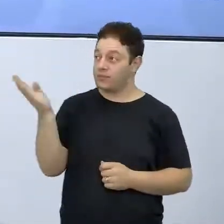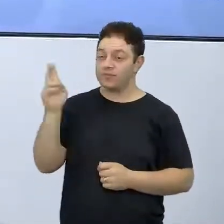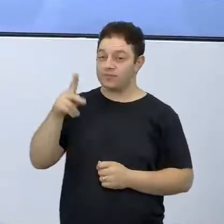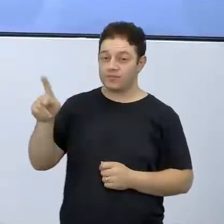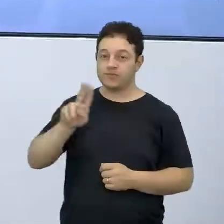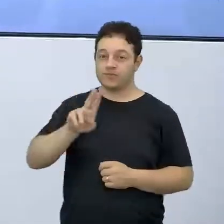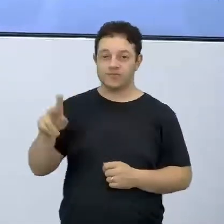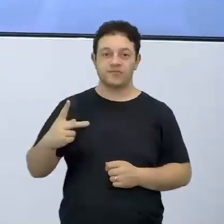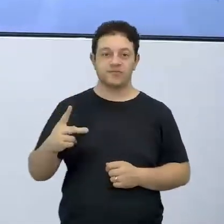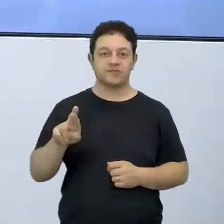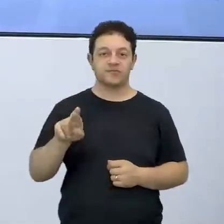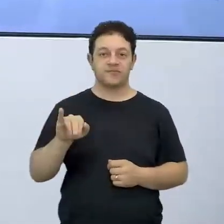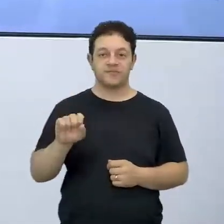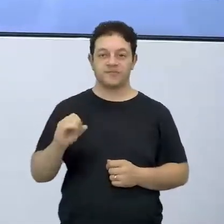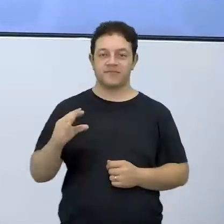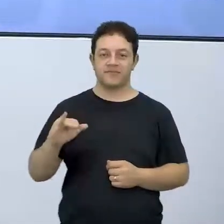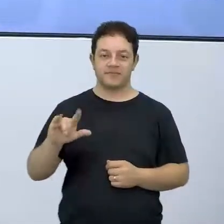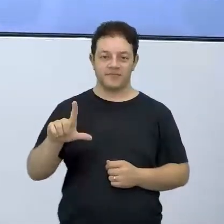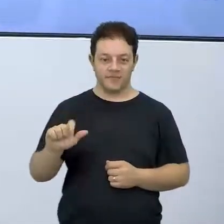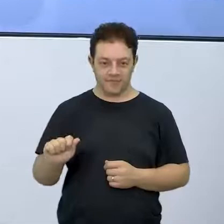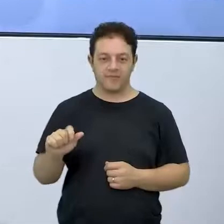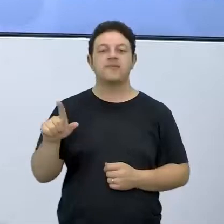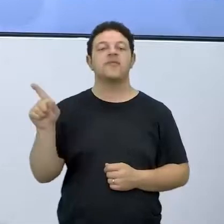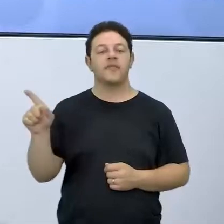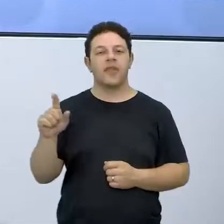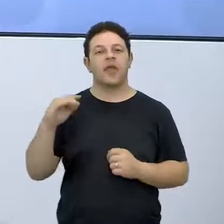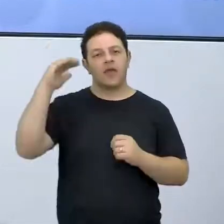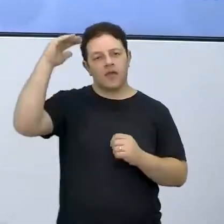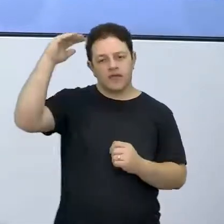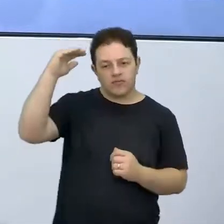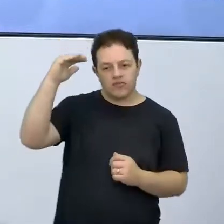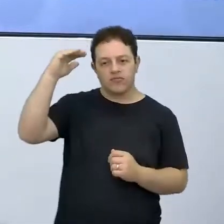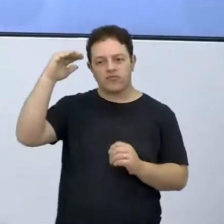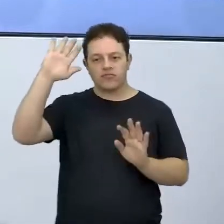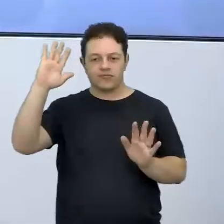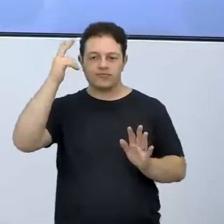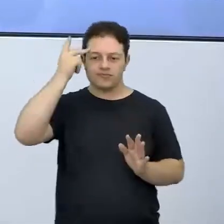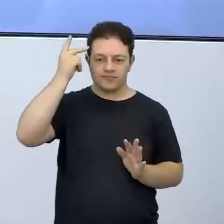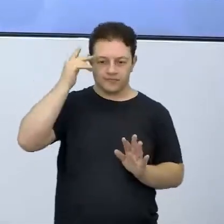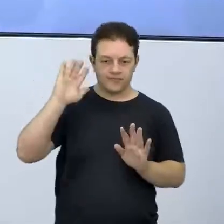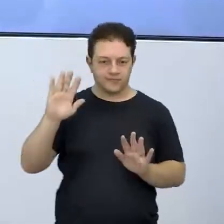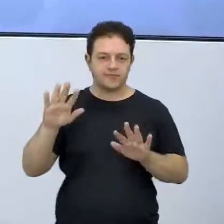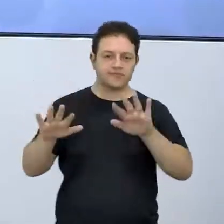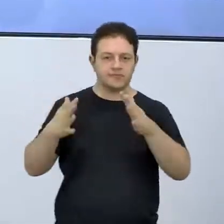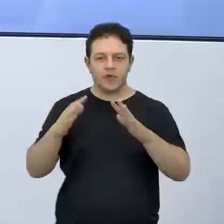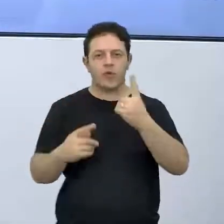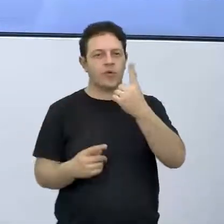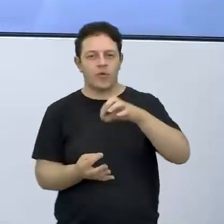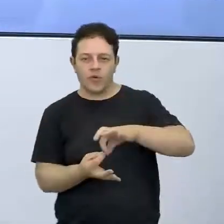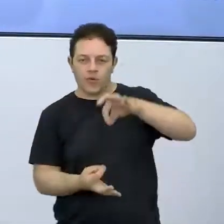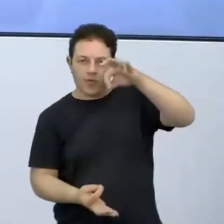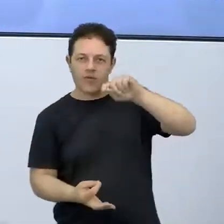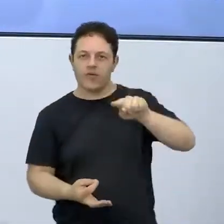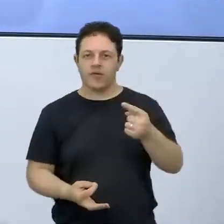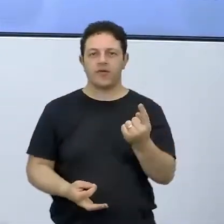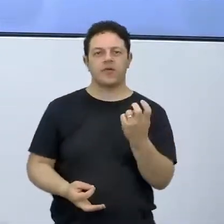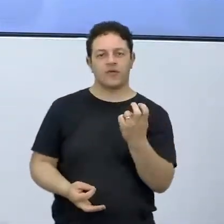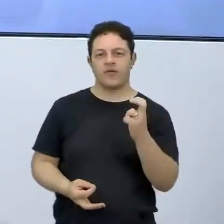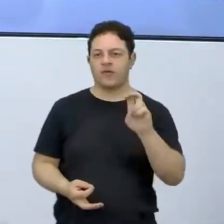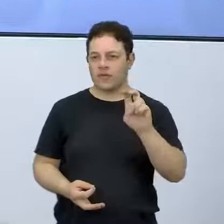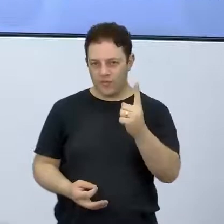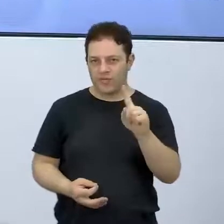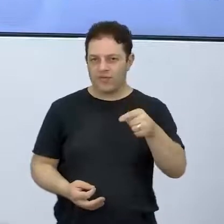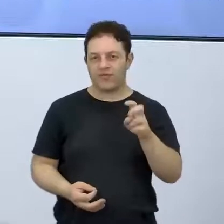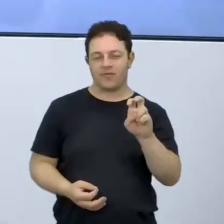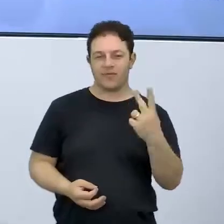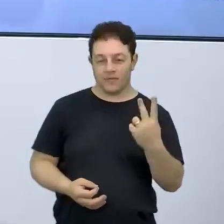professora Priscila Ortega, tenho, né, uma estatura baixa, né, aí em volta de 1,52 m. Eu